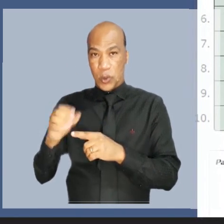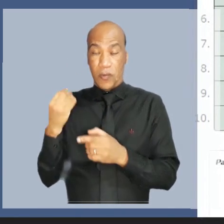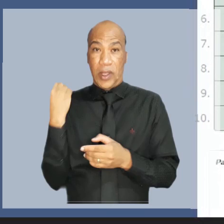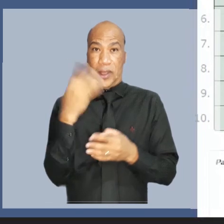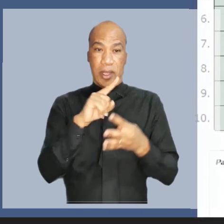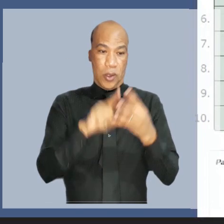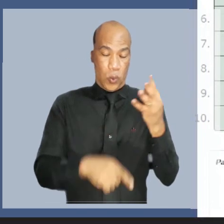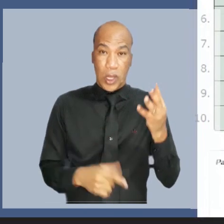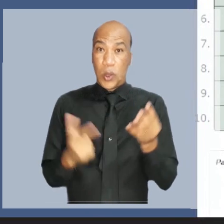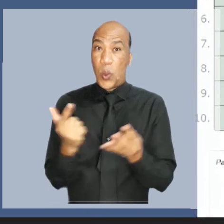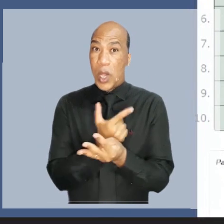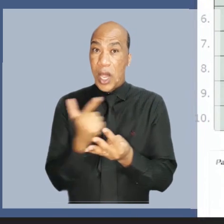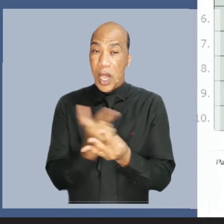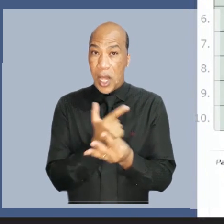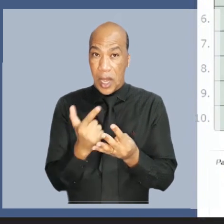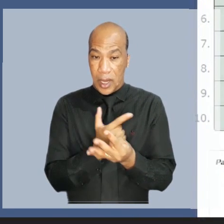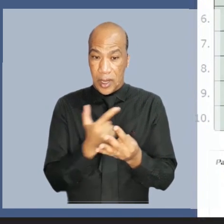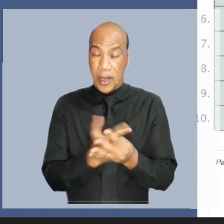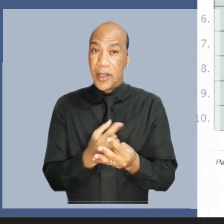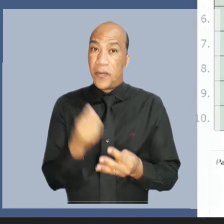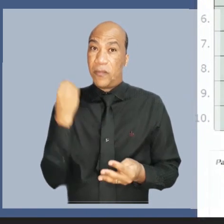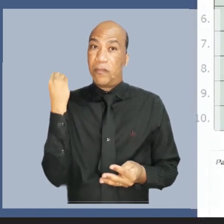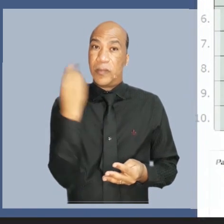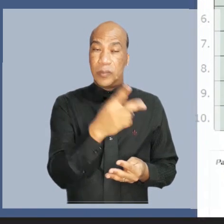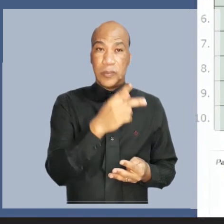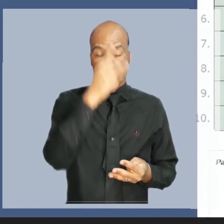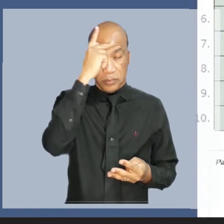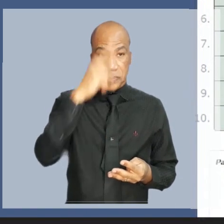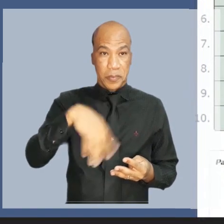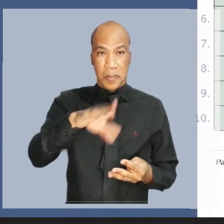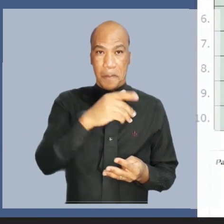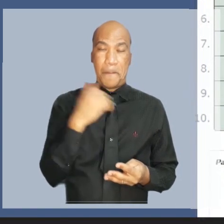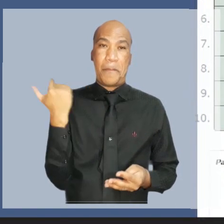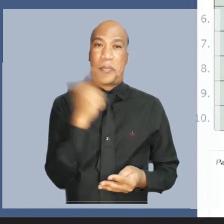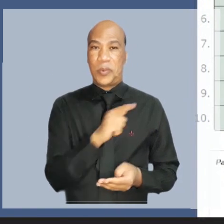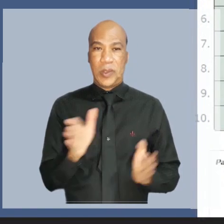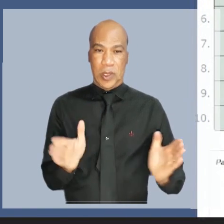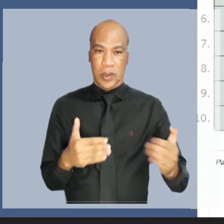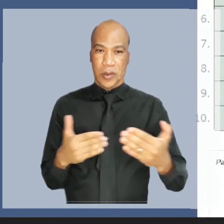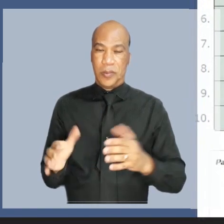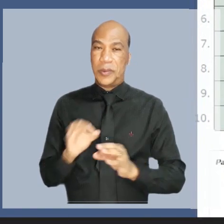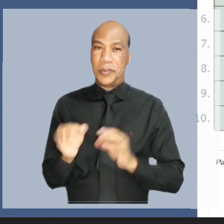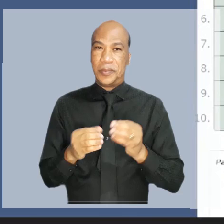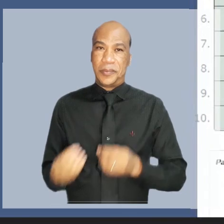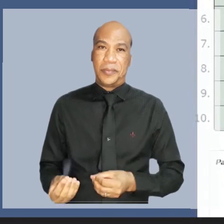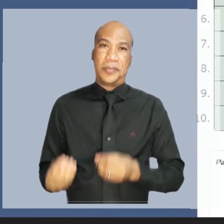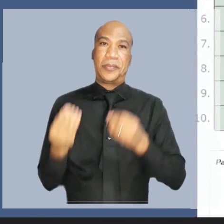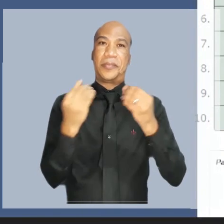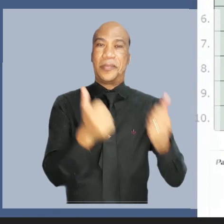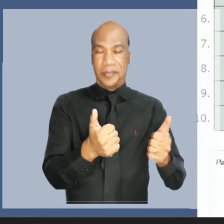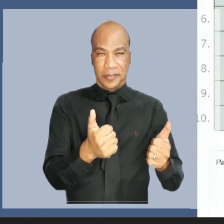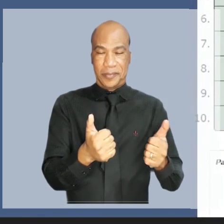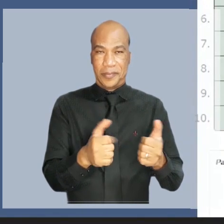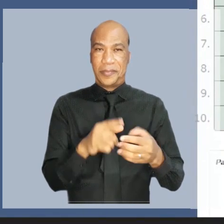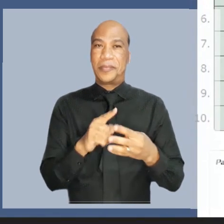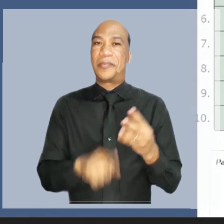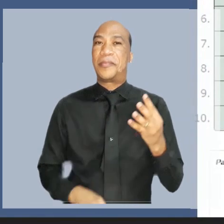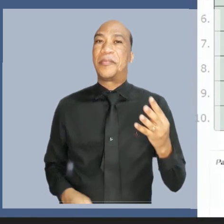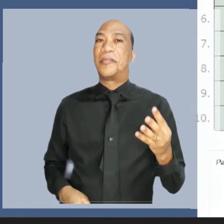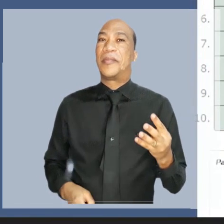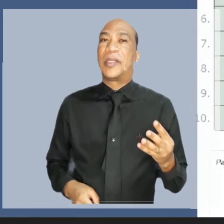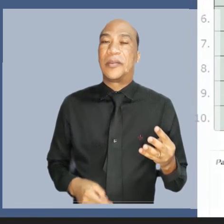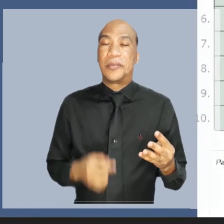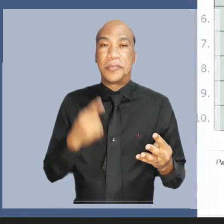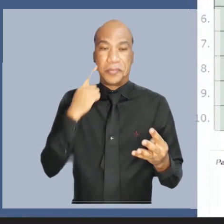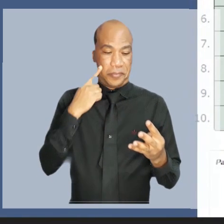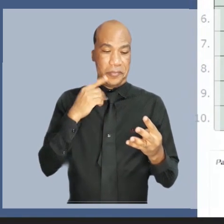e o livro STF na Política e a Política no STF. Esses 4 irão, um para cada, Mariana da Silva